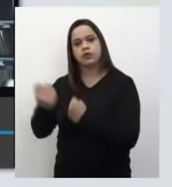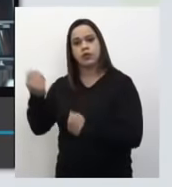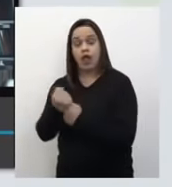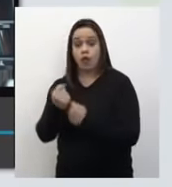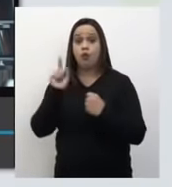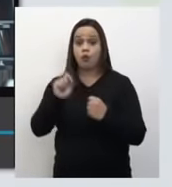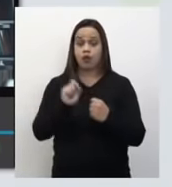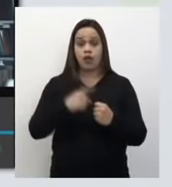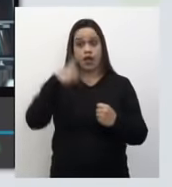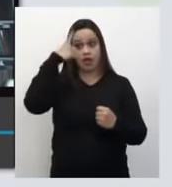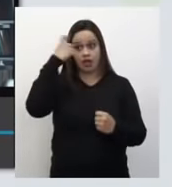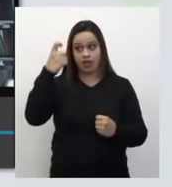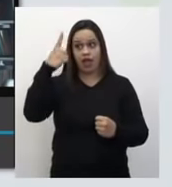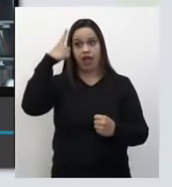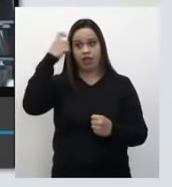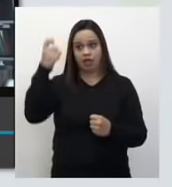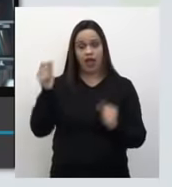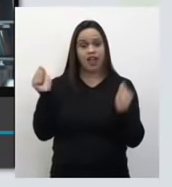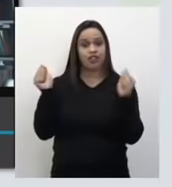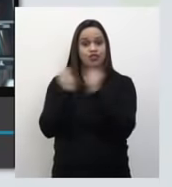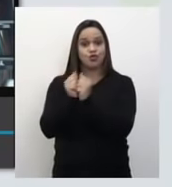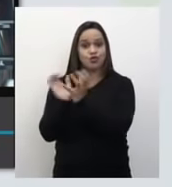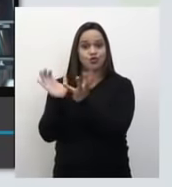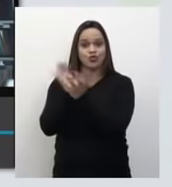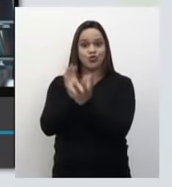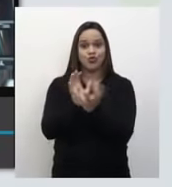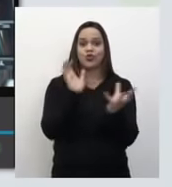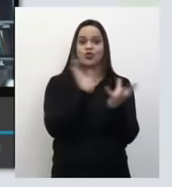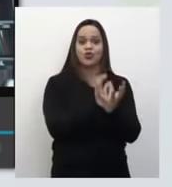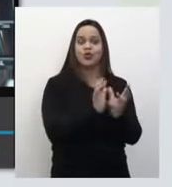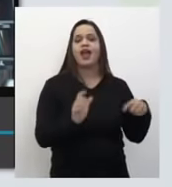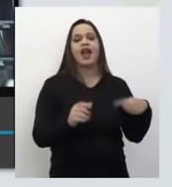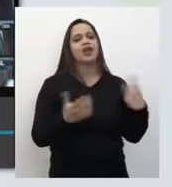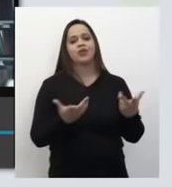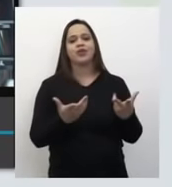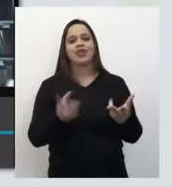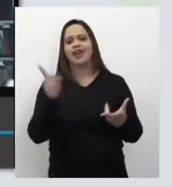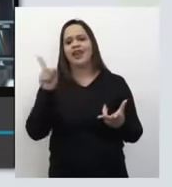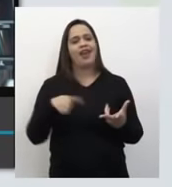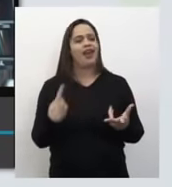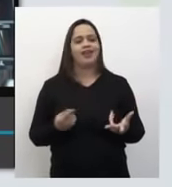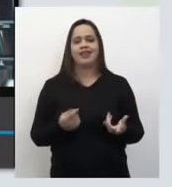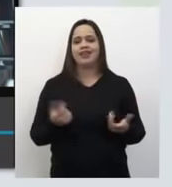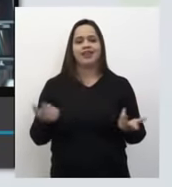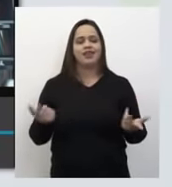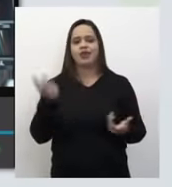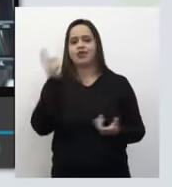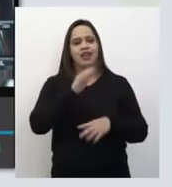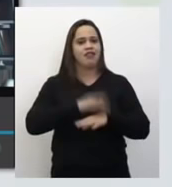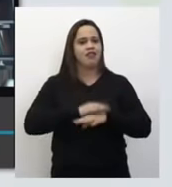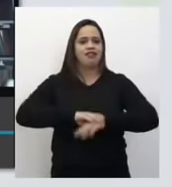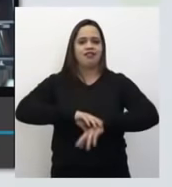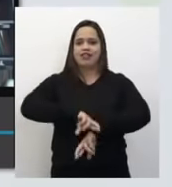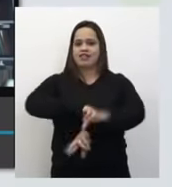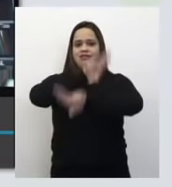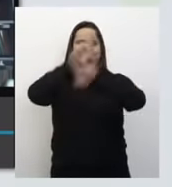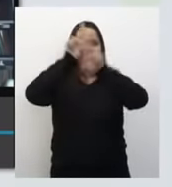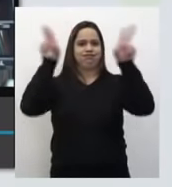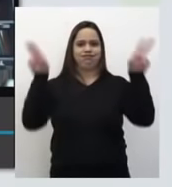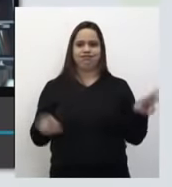ideias coletivamente. Colaborar. Aí que ninguém segura. Aí o que dá para fazer é praticamente